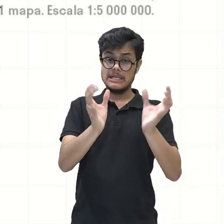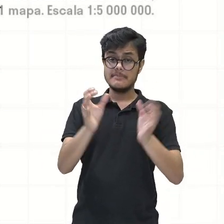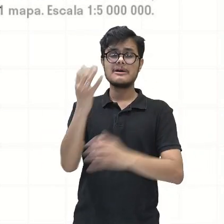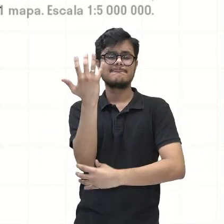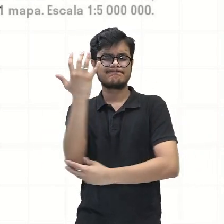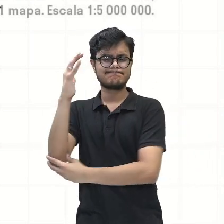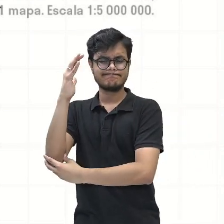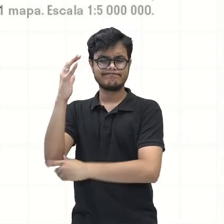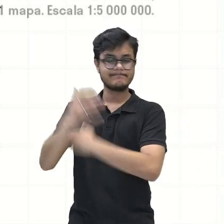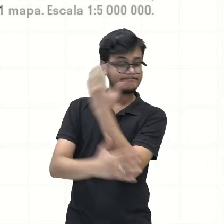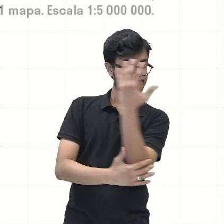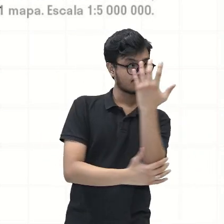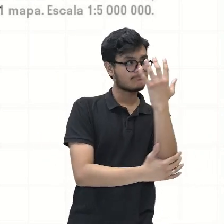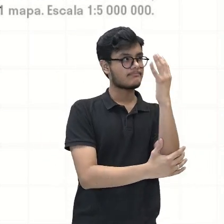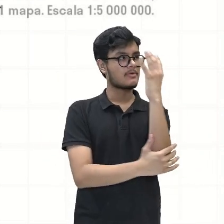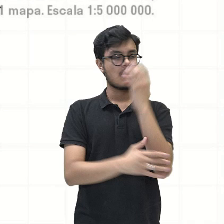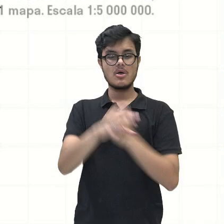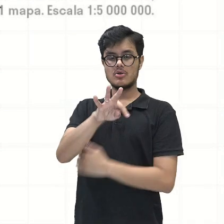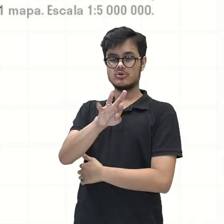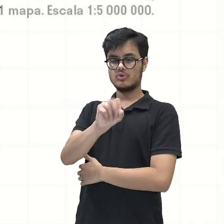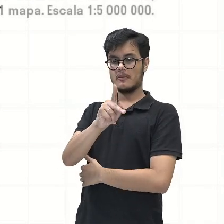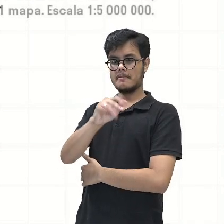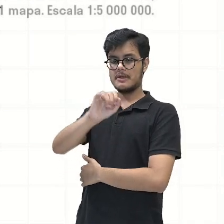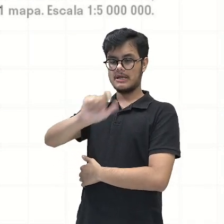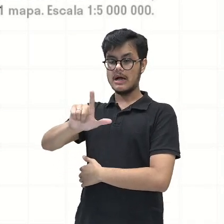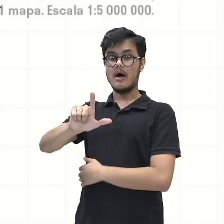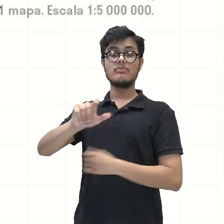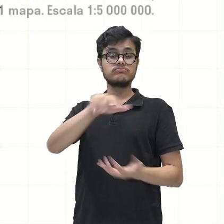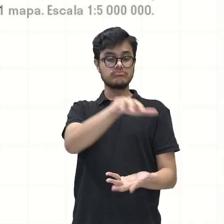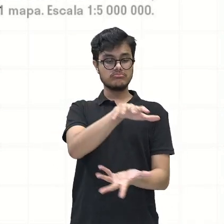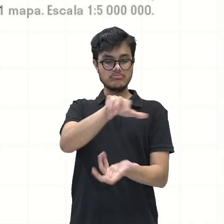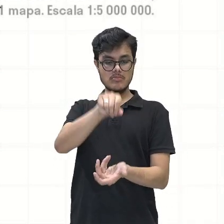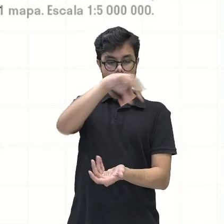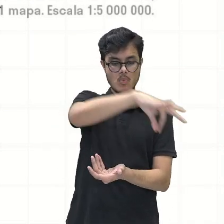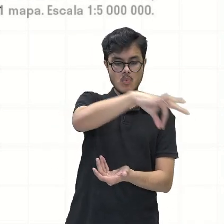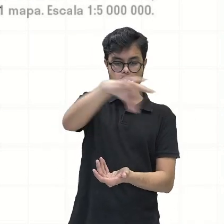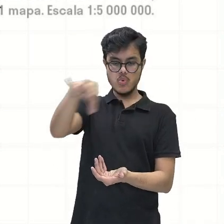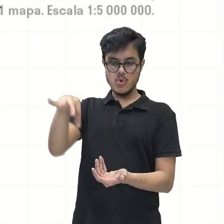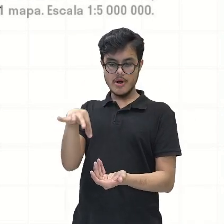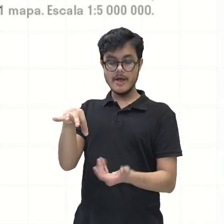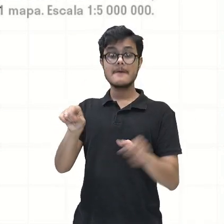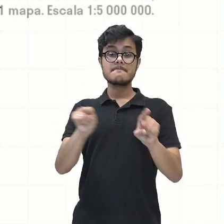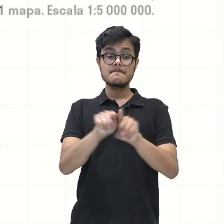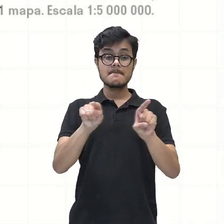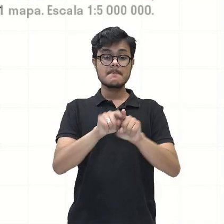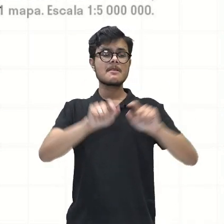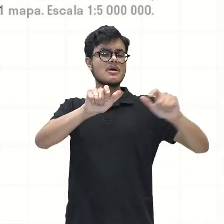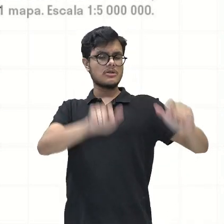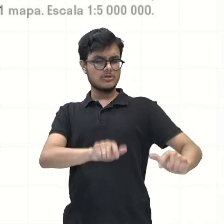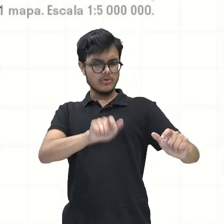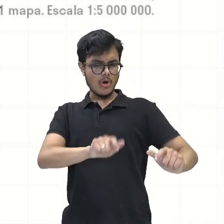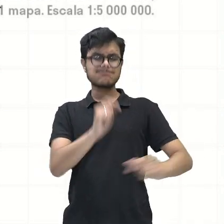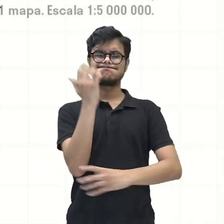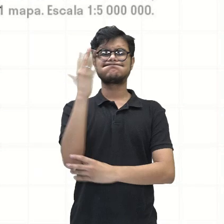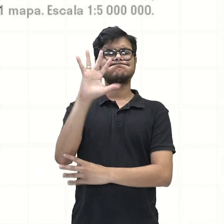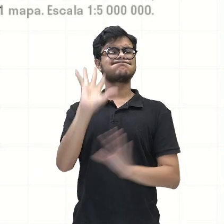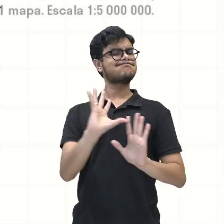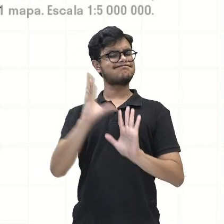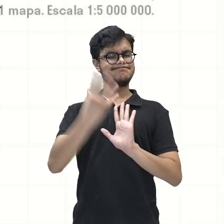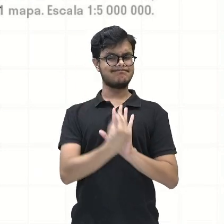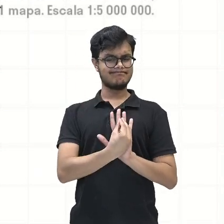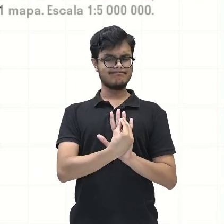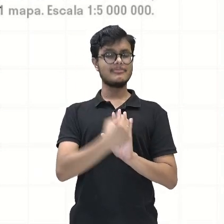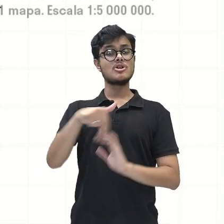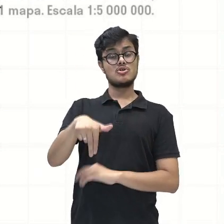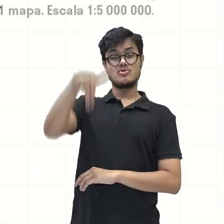tropical, né? Lá próximo à linha do Equador. Abrange principalmente a região da floresta amazônica na